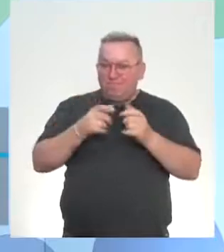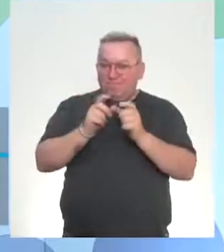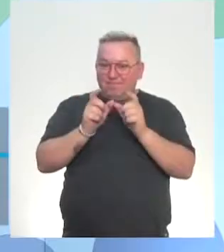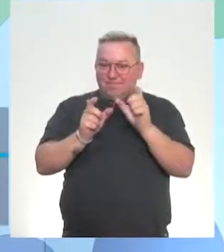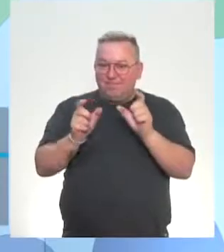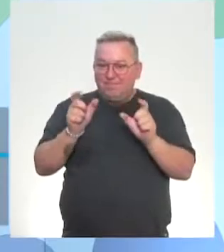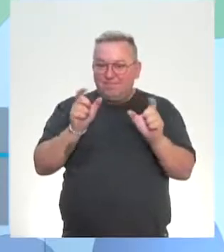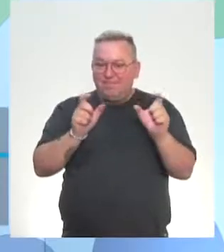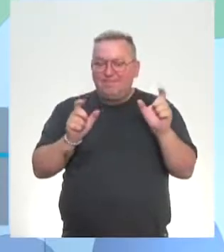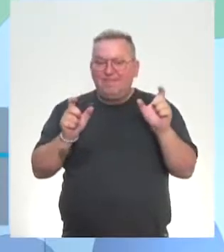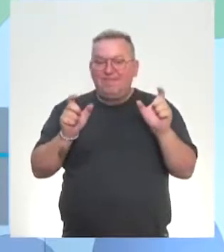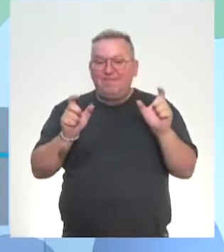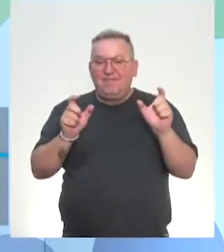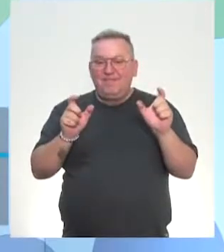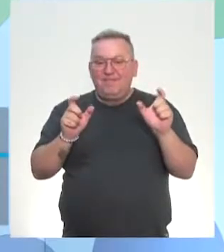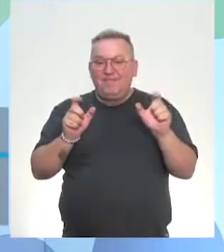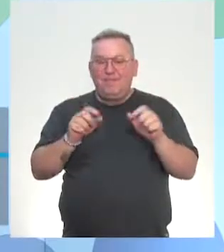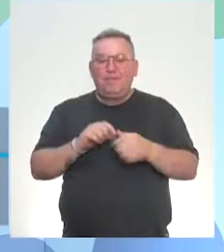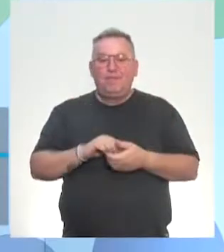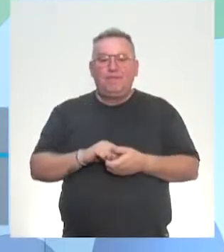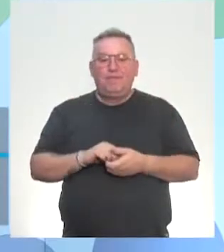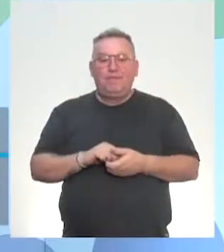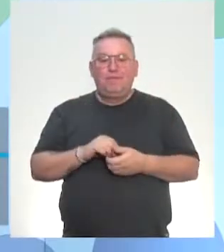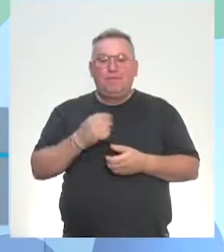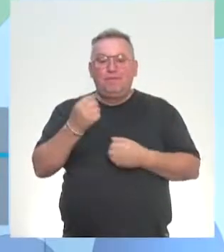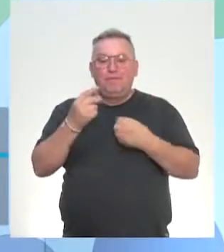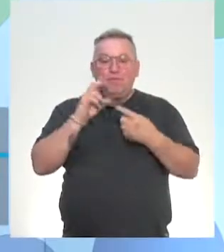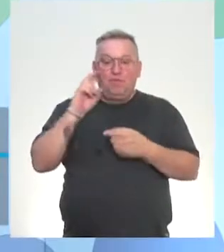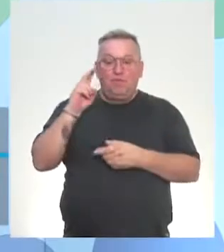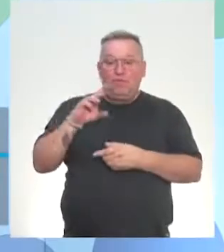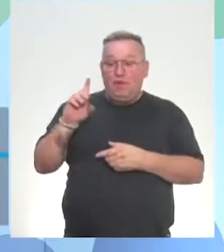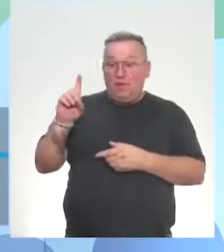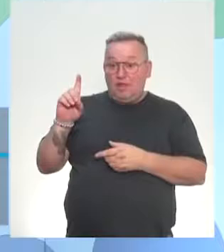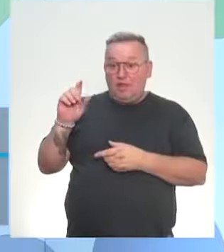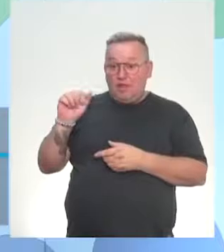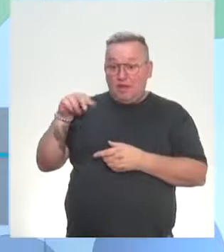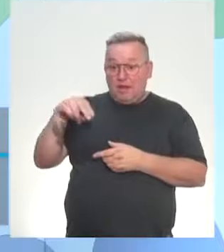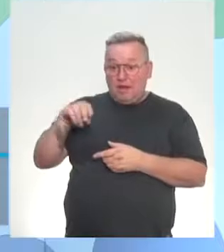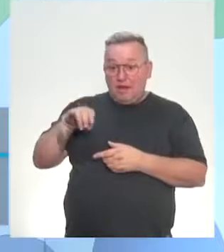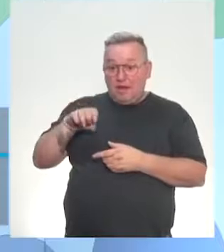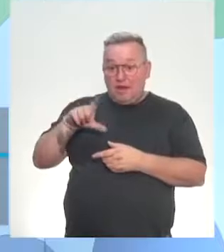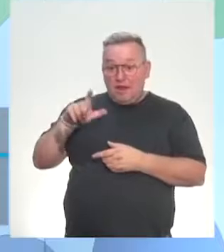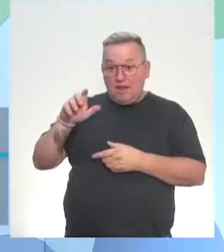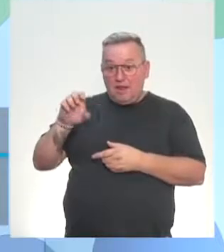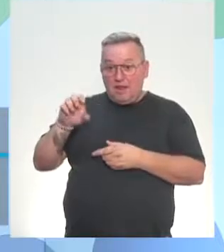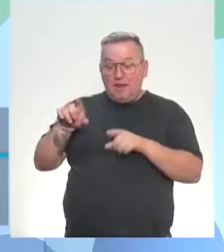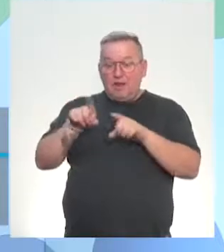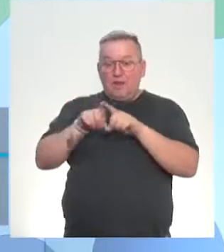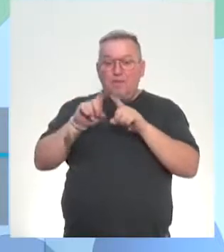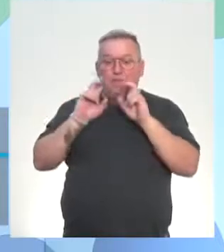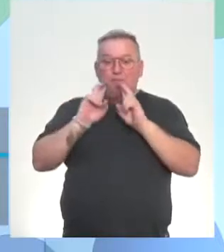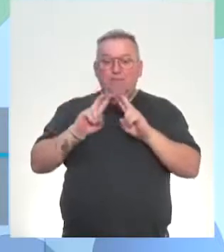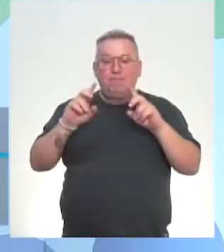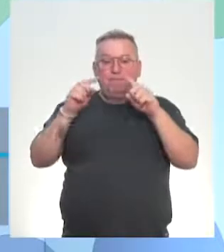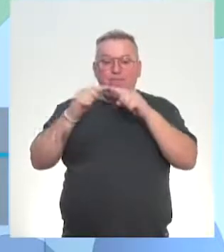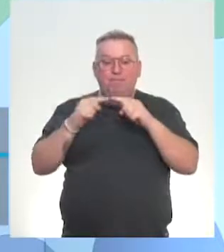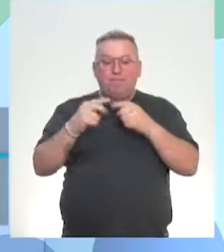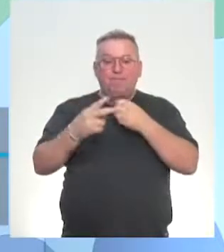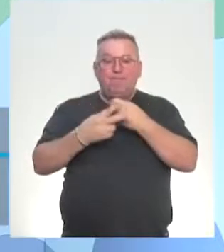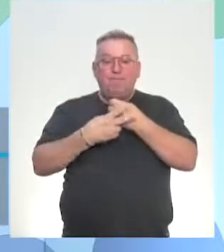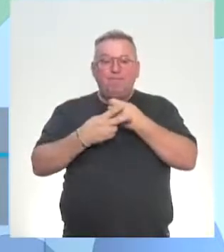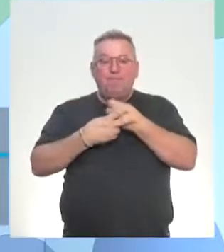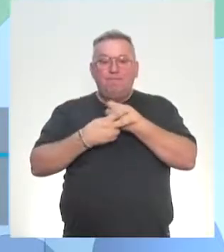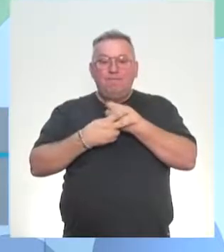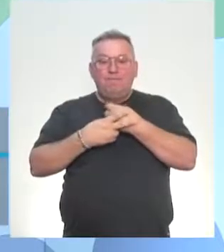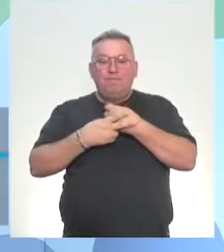a expressão com a forma de pronunciar as palavras. Né? Ó, vamos ver essa aqui da Daniele. Os elementos visuais estão conectados com os verbais. Né?